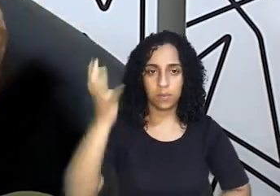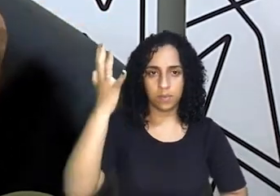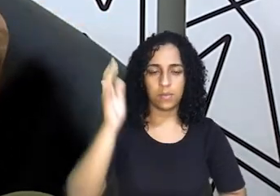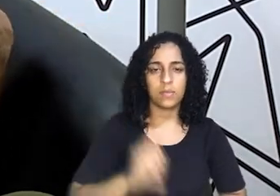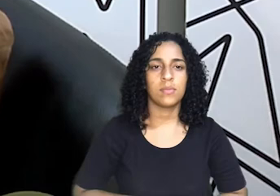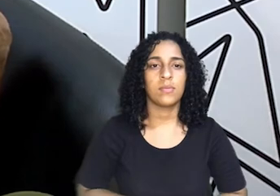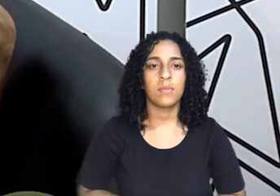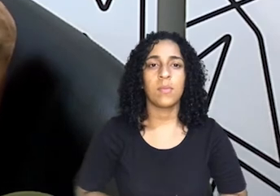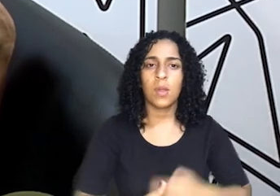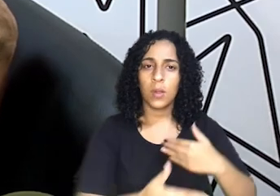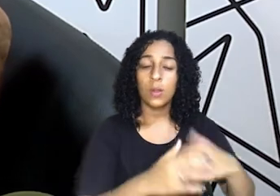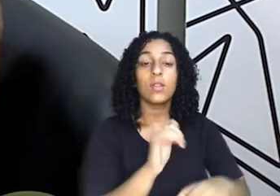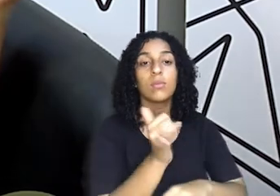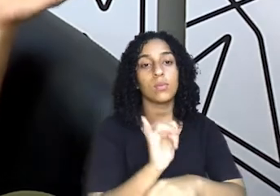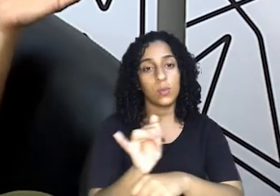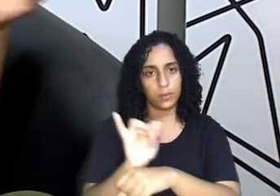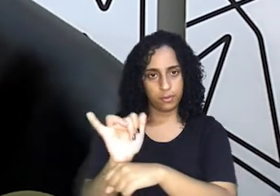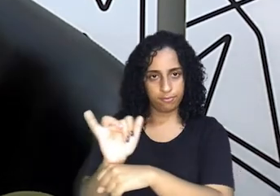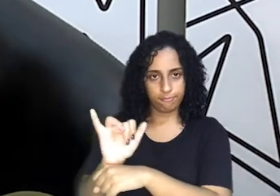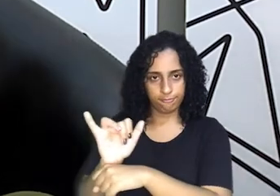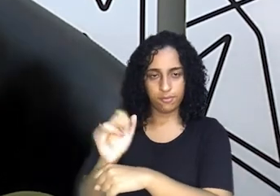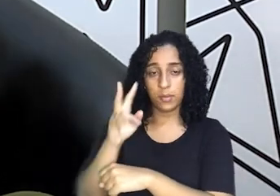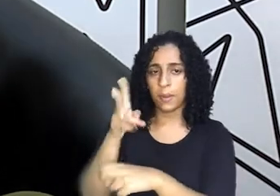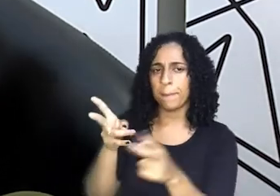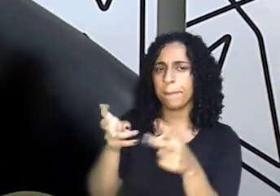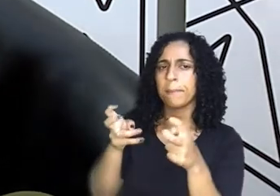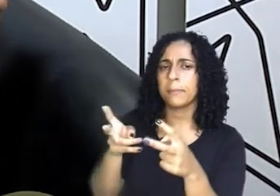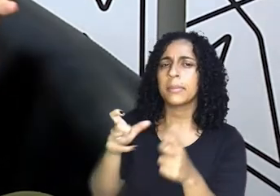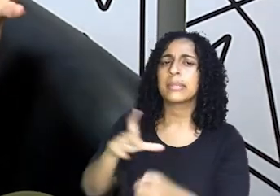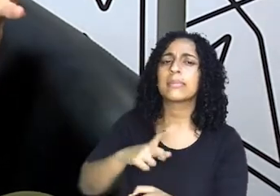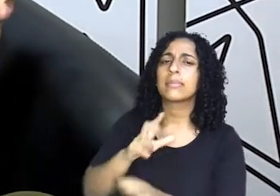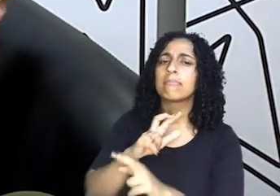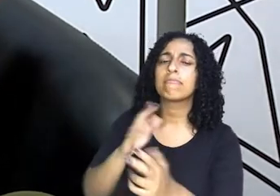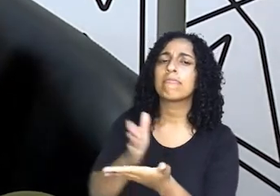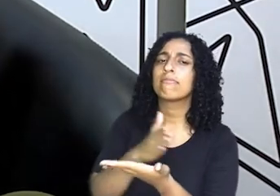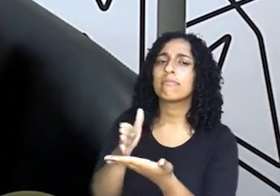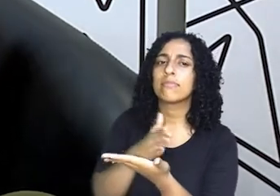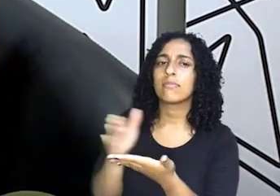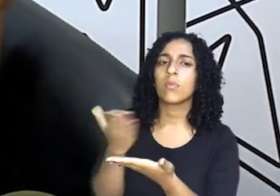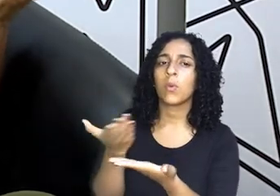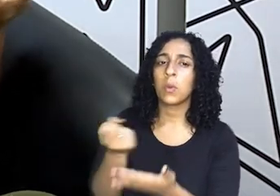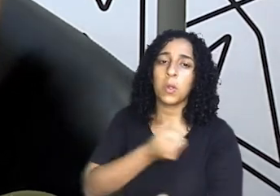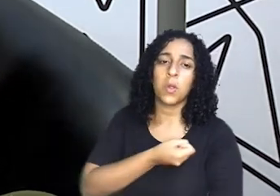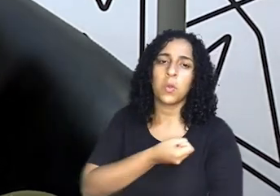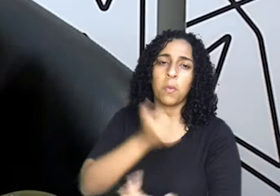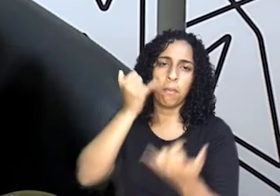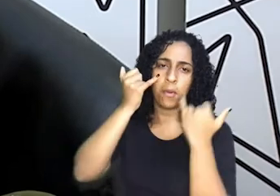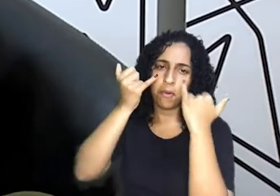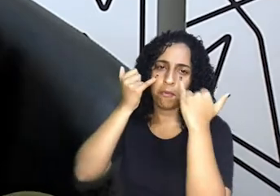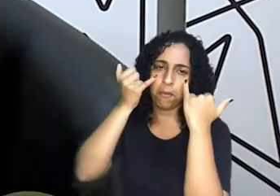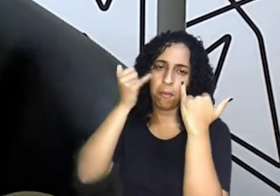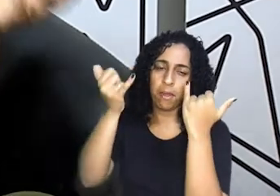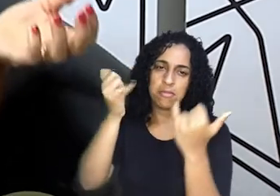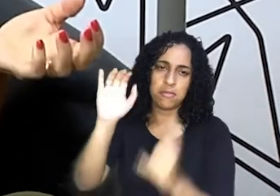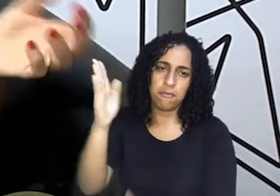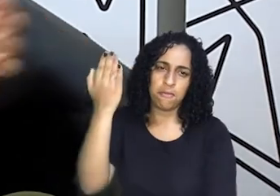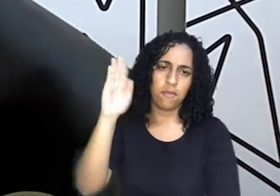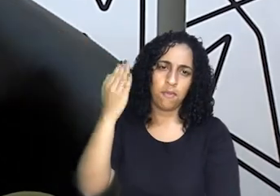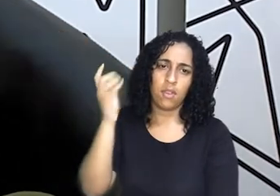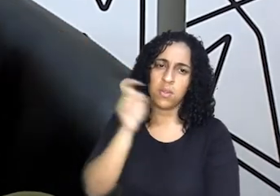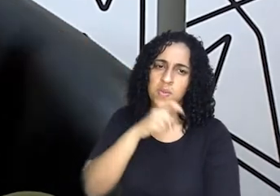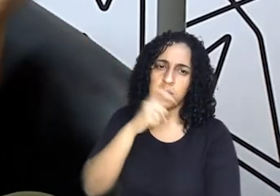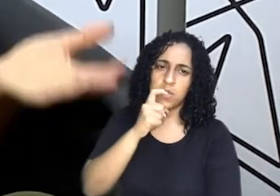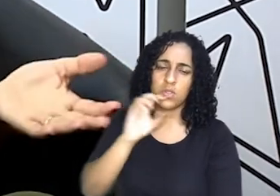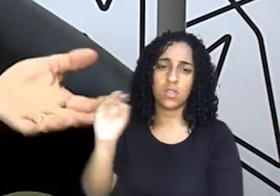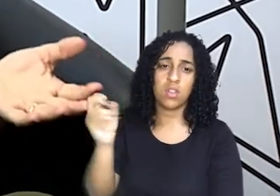acontece assim qualquer YouTube viu lá que tem alguma coisa algum dado incorreto alguma fake